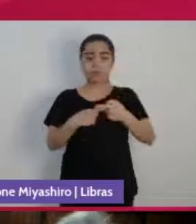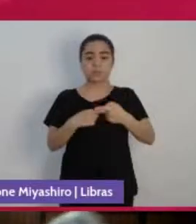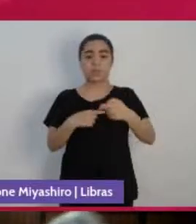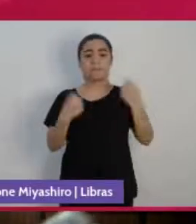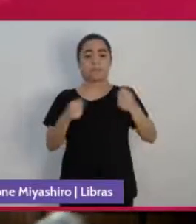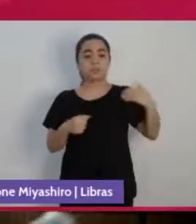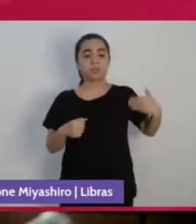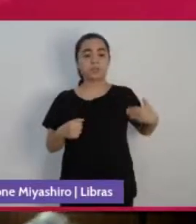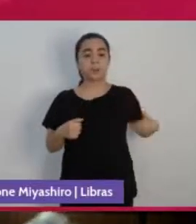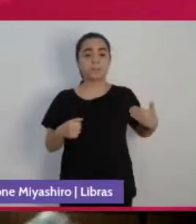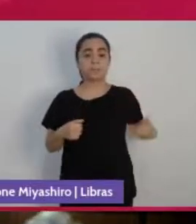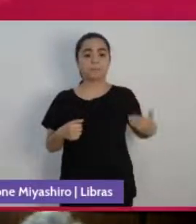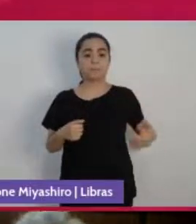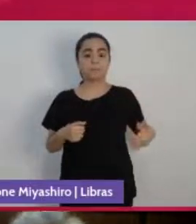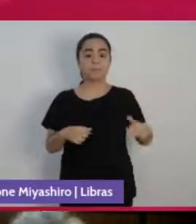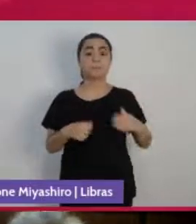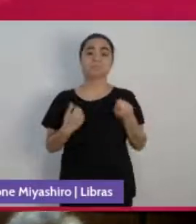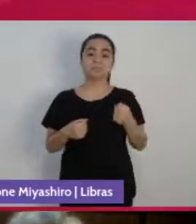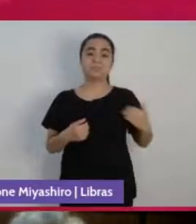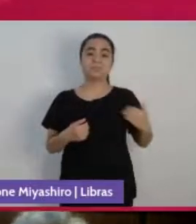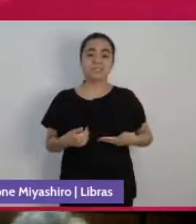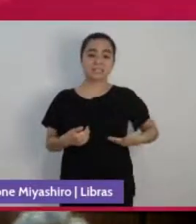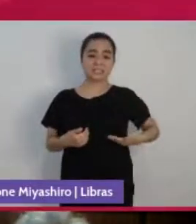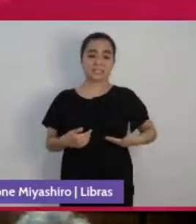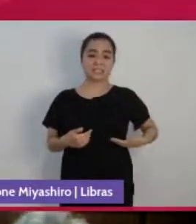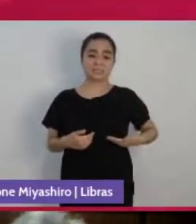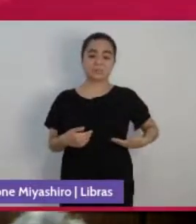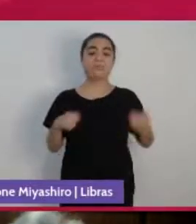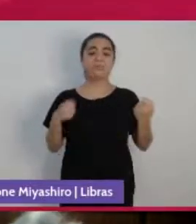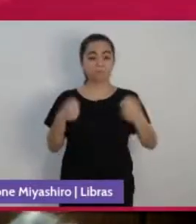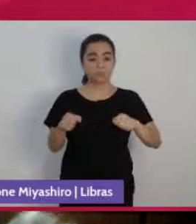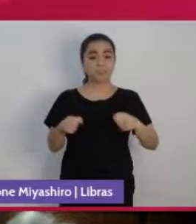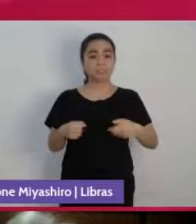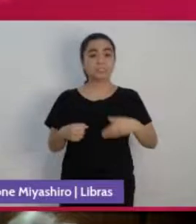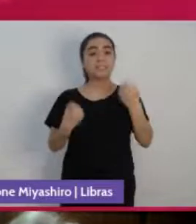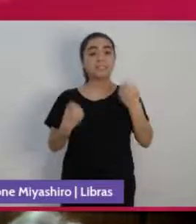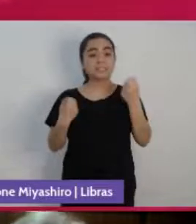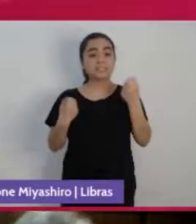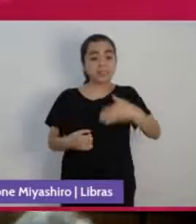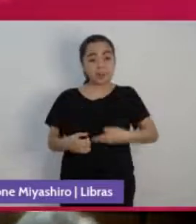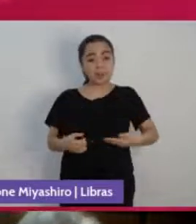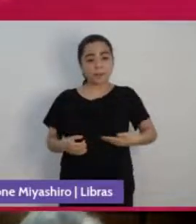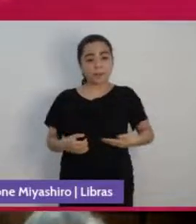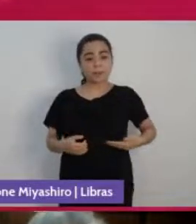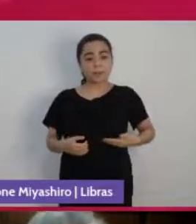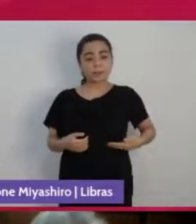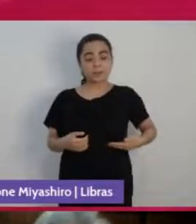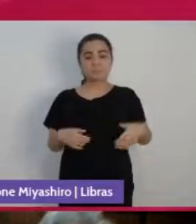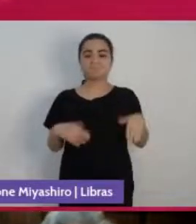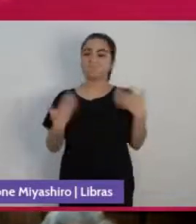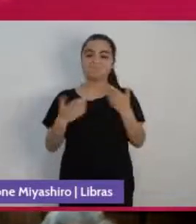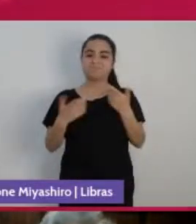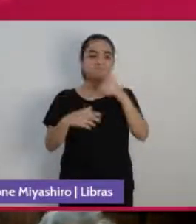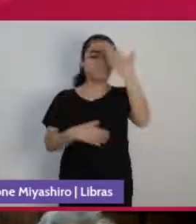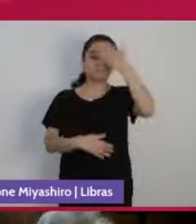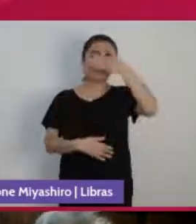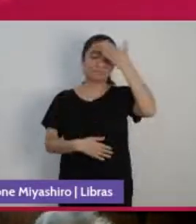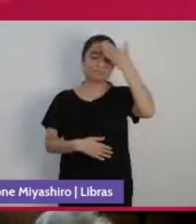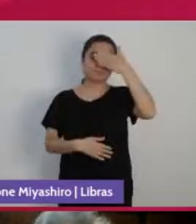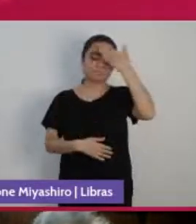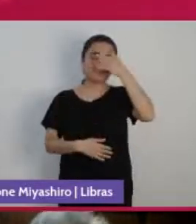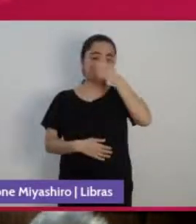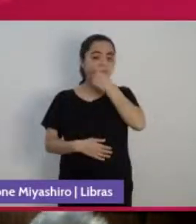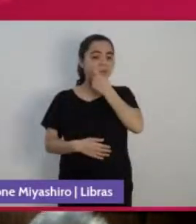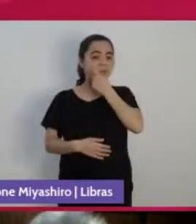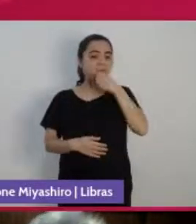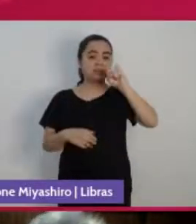médio, e aqui na região medial? E se ela também tiver alguma coisa aqui na região medial? Passou, né? Aqui, se o médico laudar isso aqui